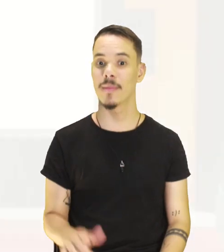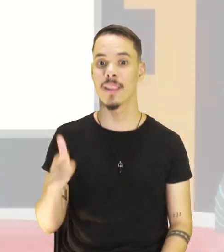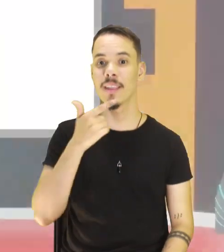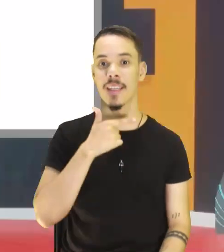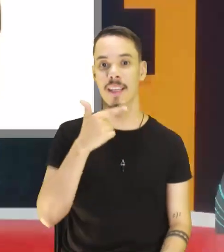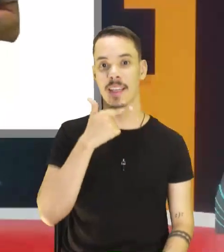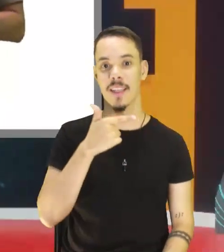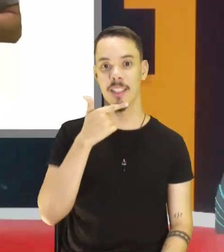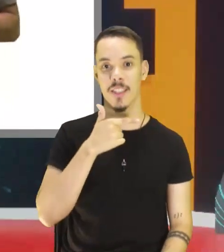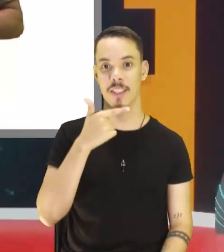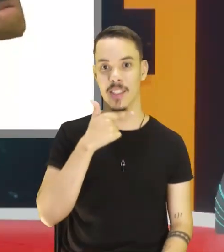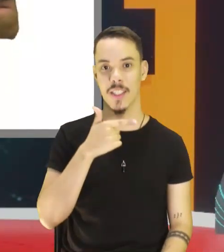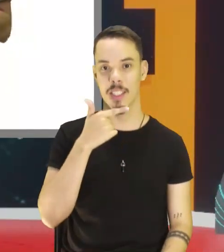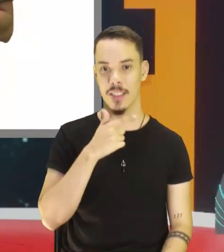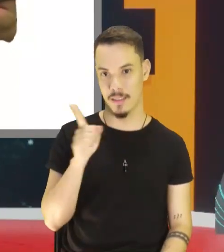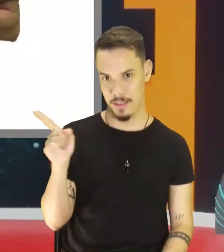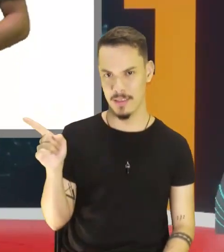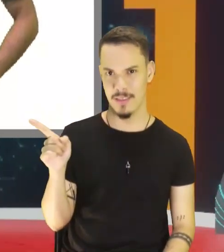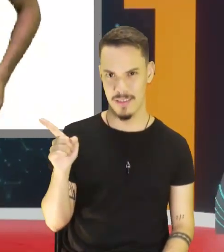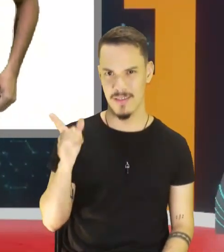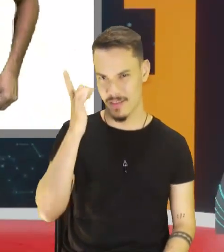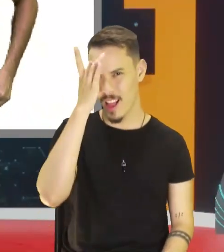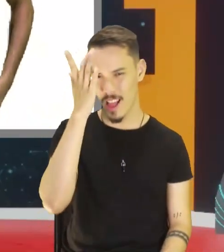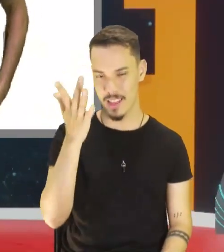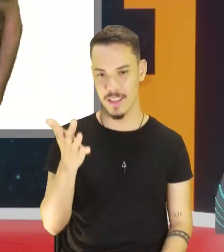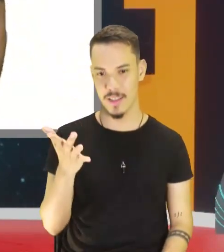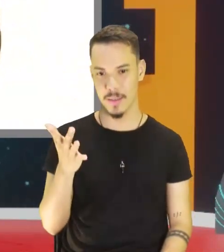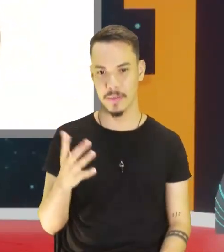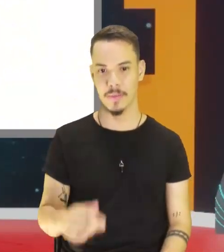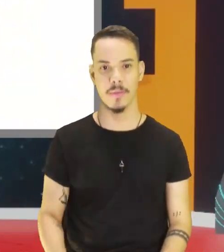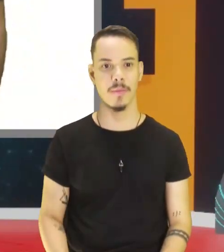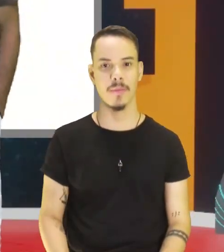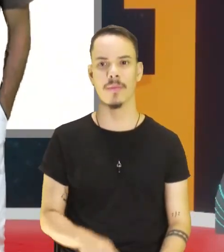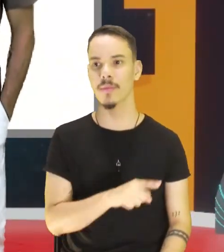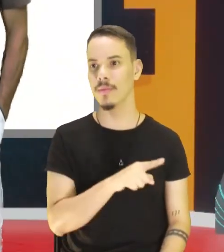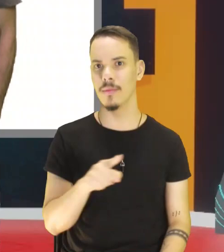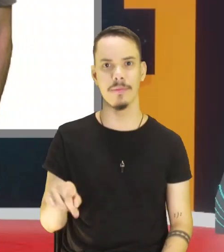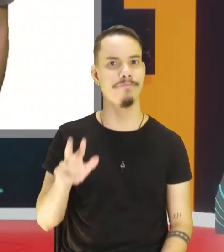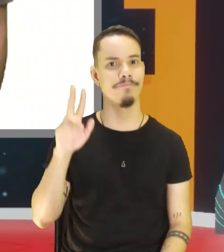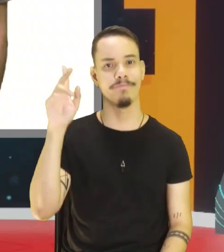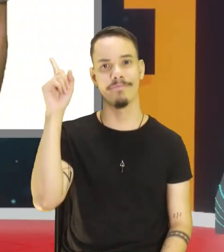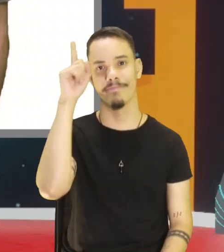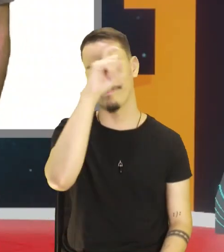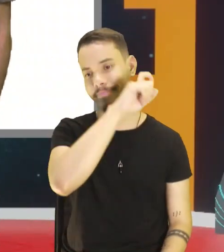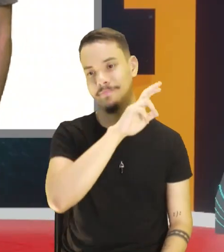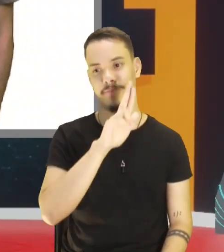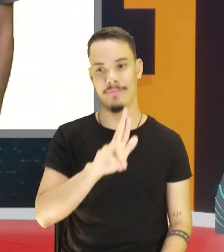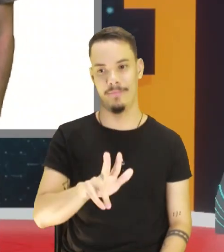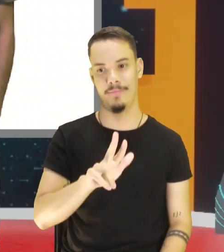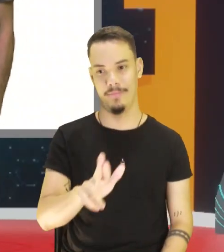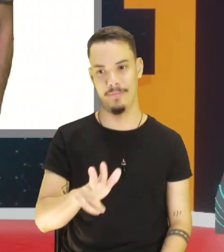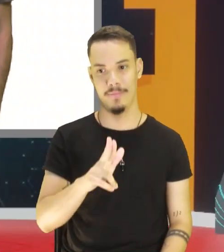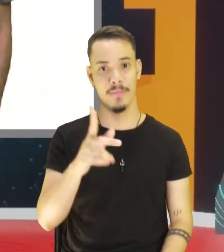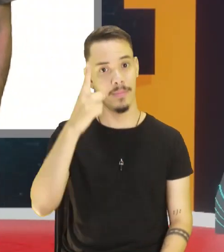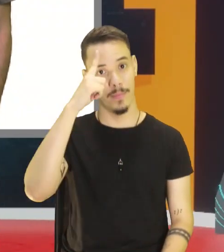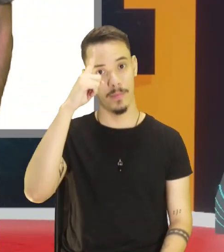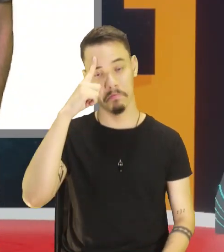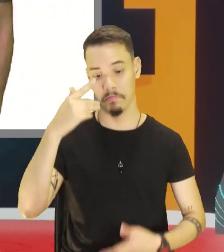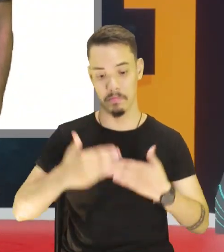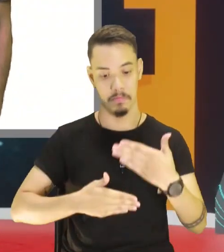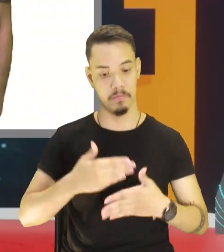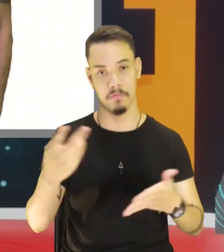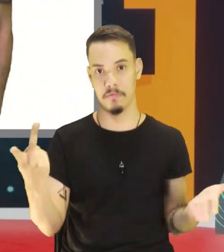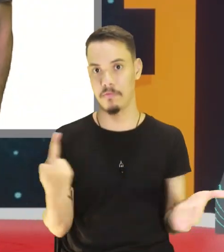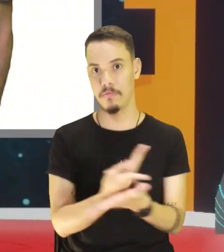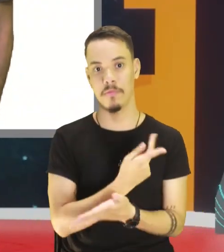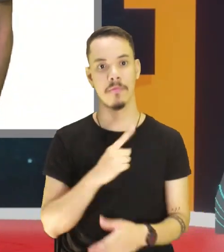se movimentando aí, gostou? Fácil, né? Vocês viram que não é bicho de 7 cabeças, né? E em situações do dia a dia, do cotidiano,